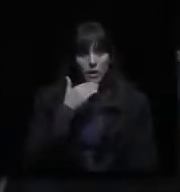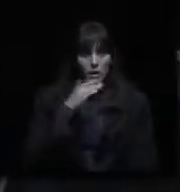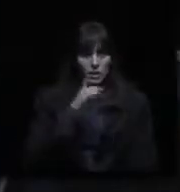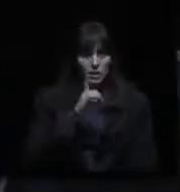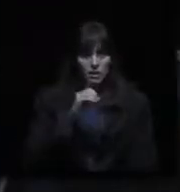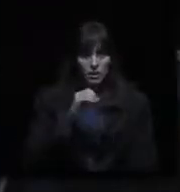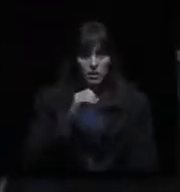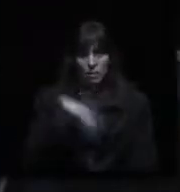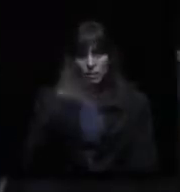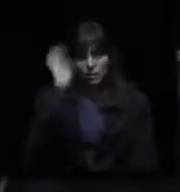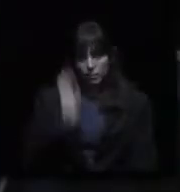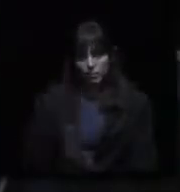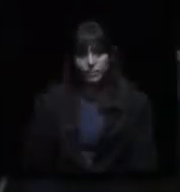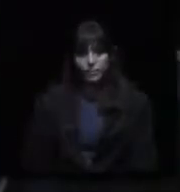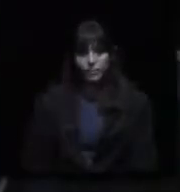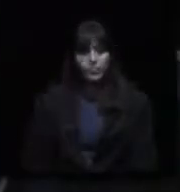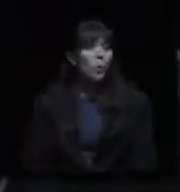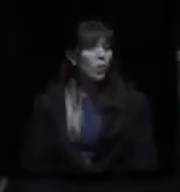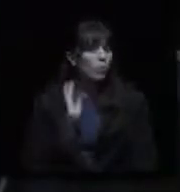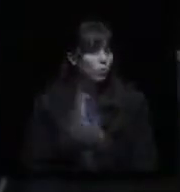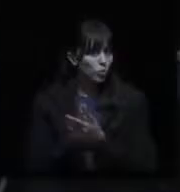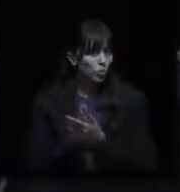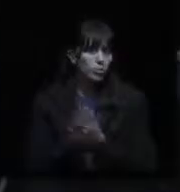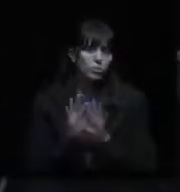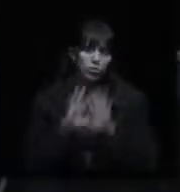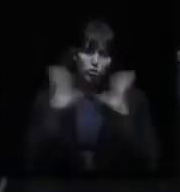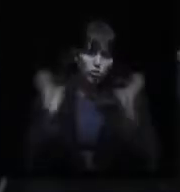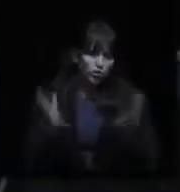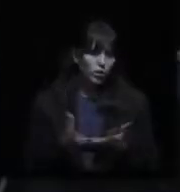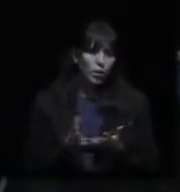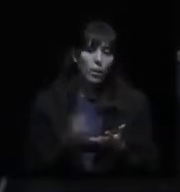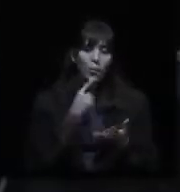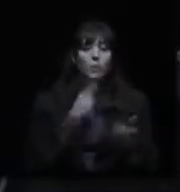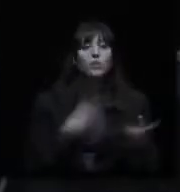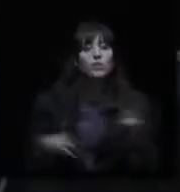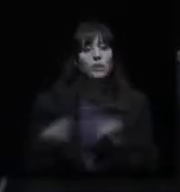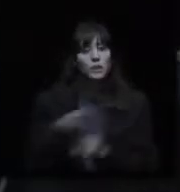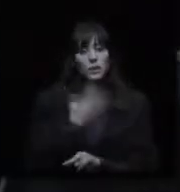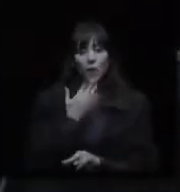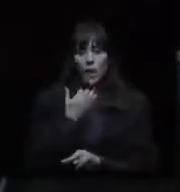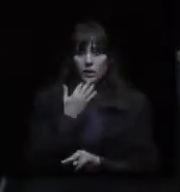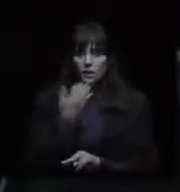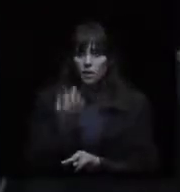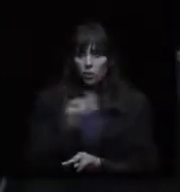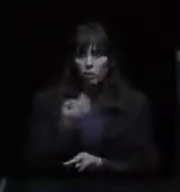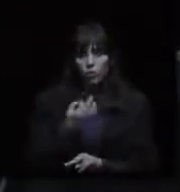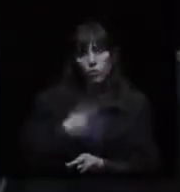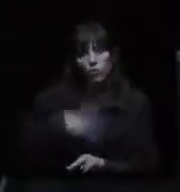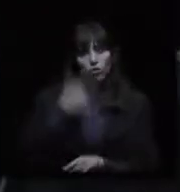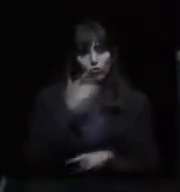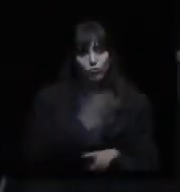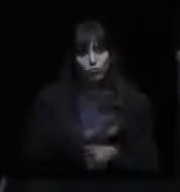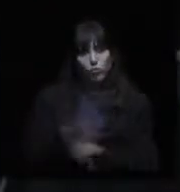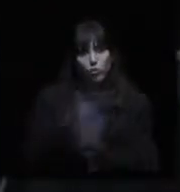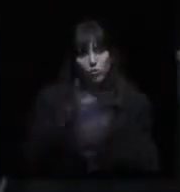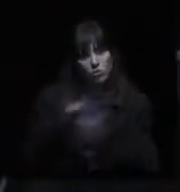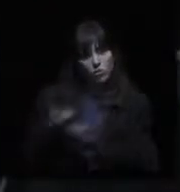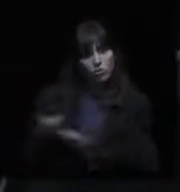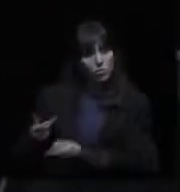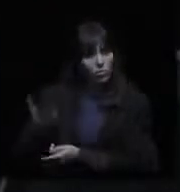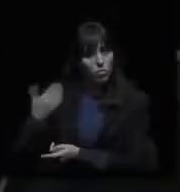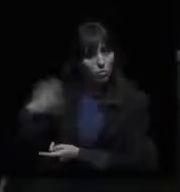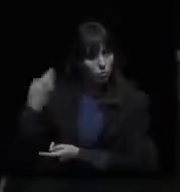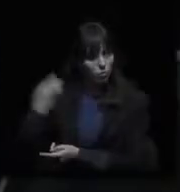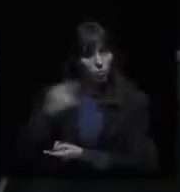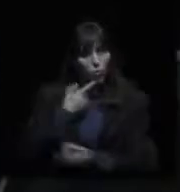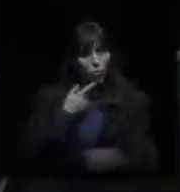anos. Por fim, e de uma forma geral, as críticas e reservas que apresentámos em orçamentos anteriores voltam a